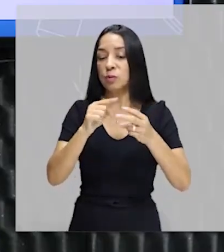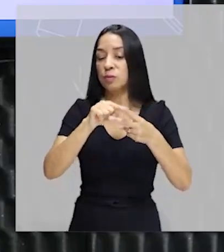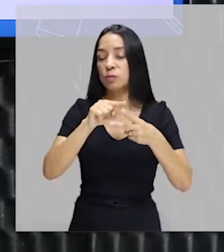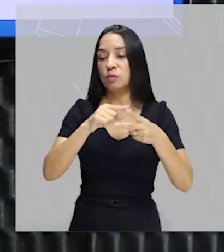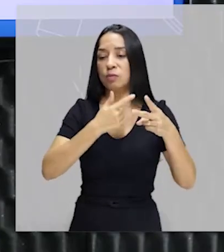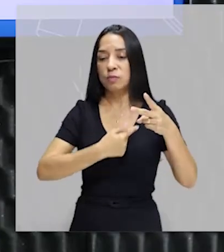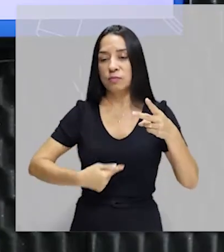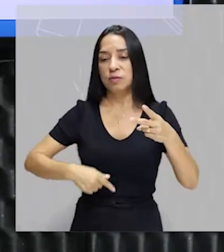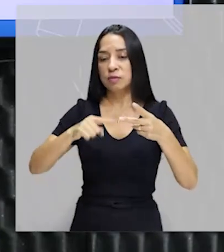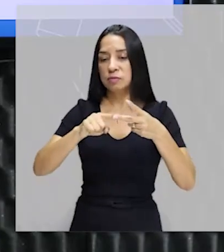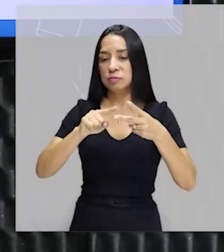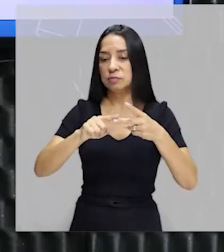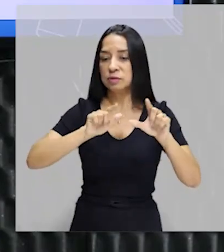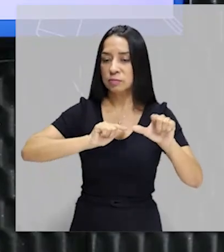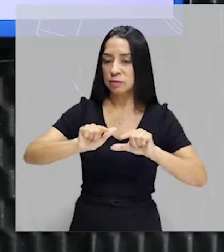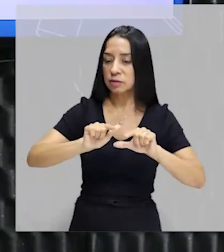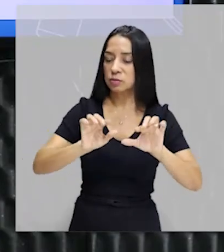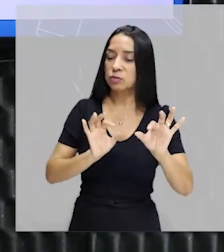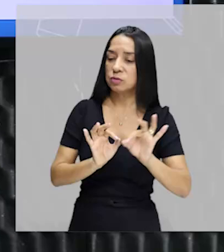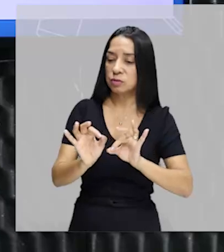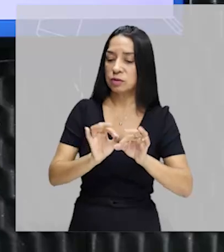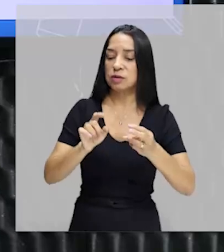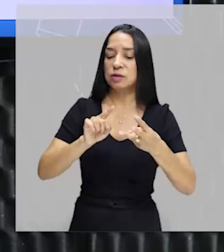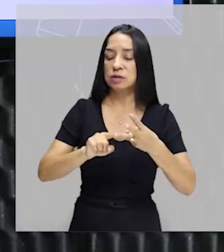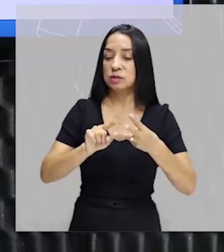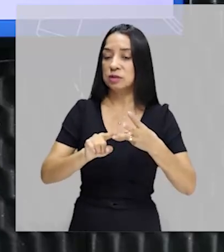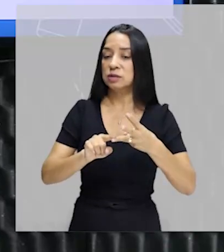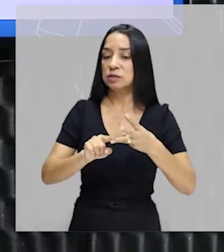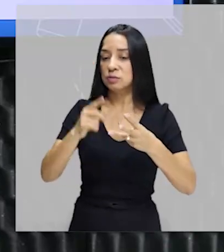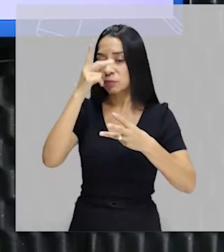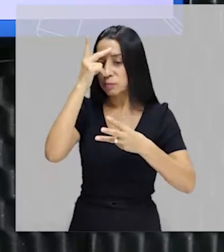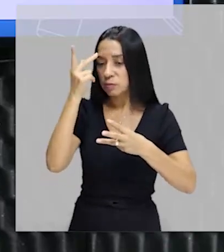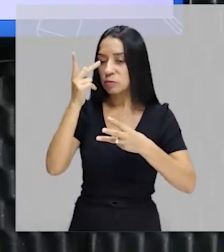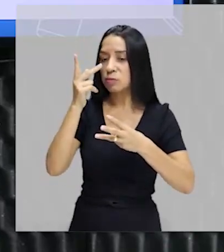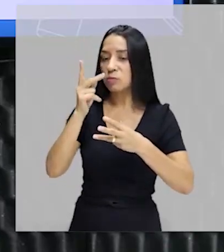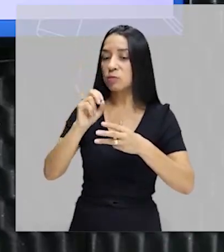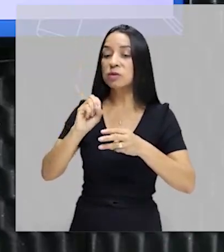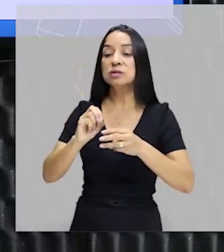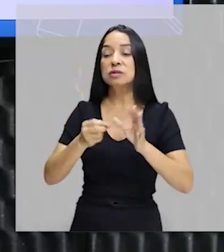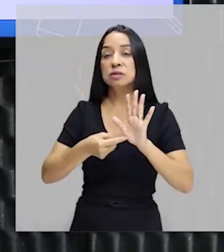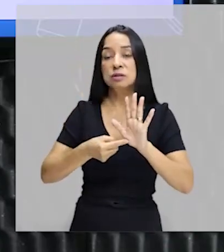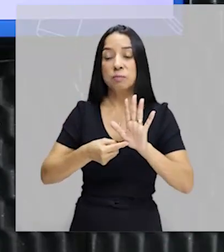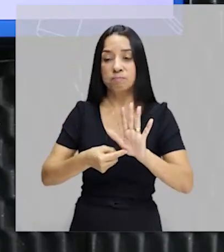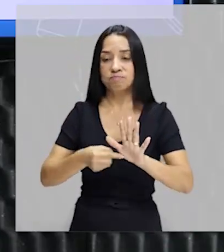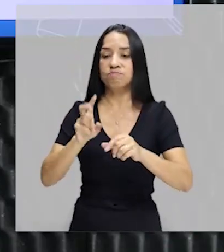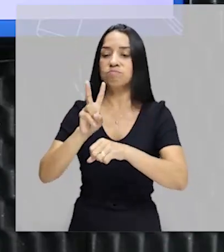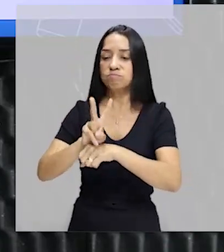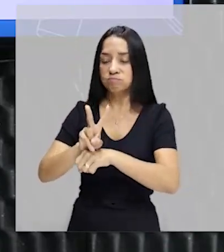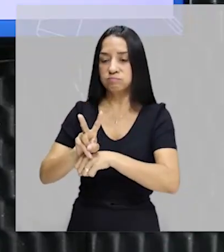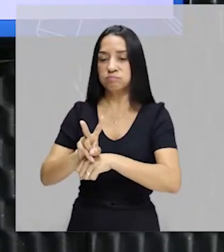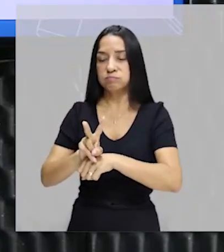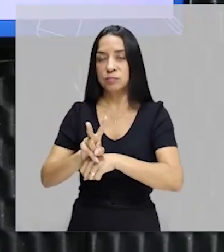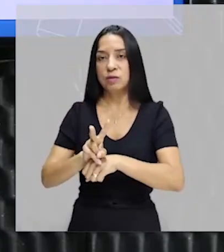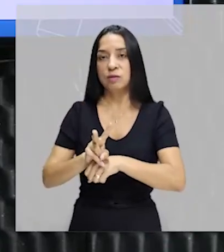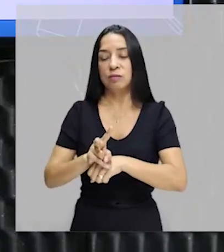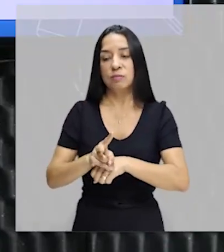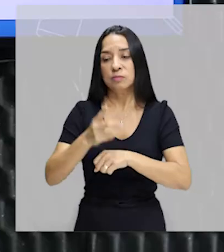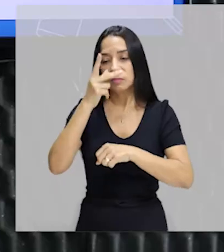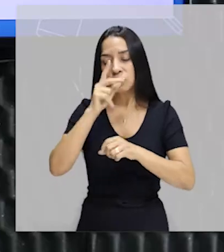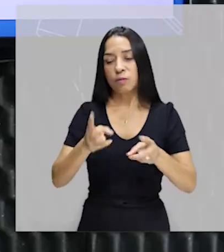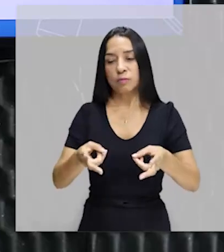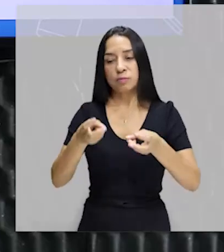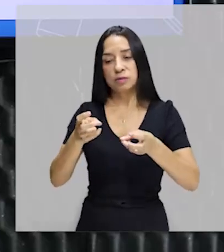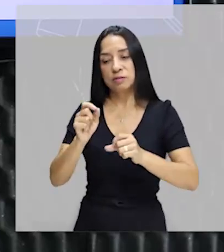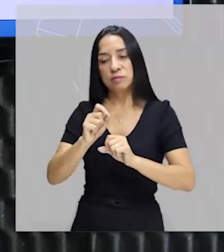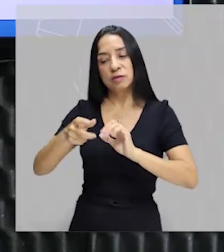de empregadores. A gente claramente já vai observar que a própria República Alemã